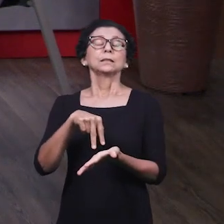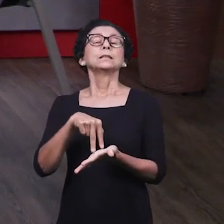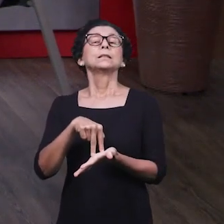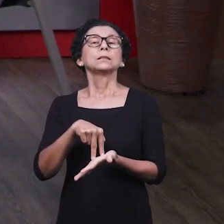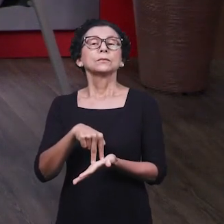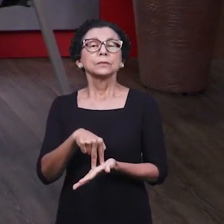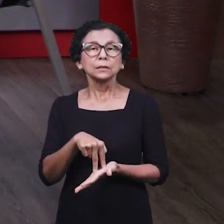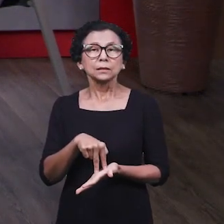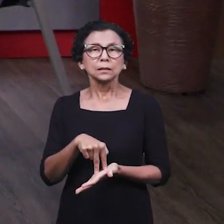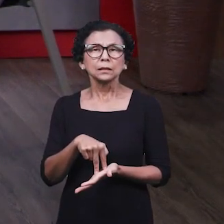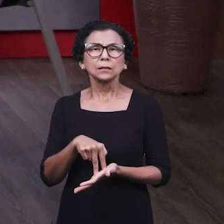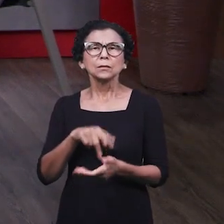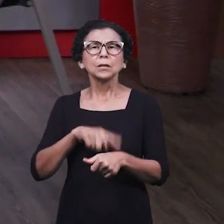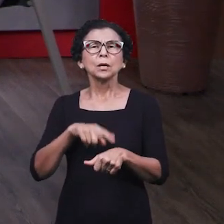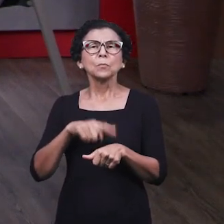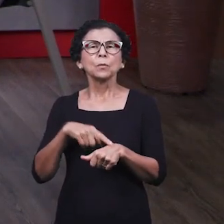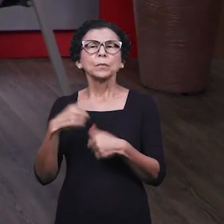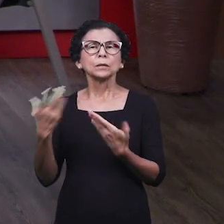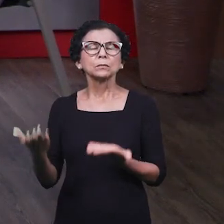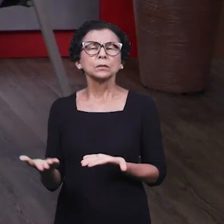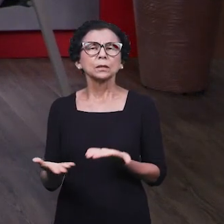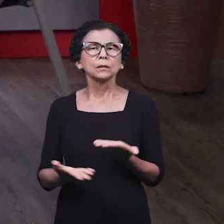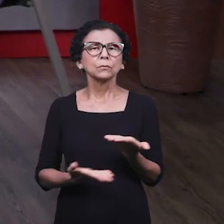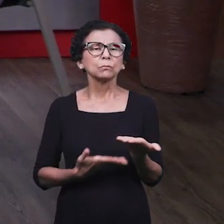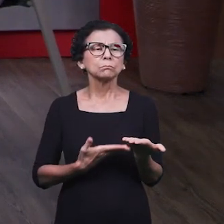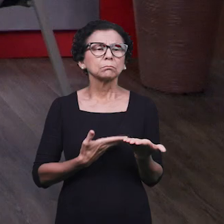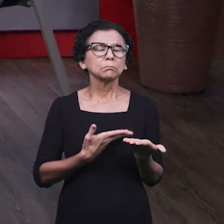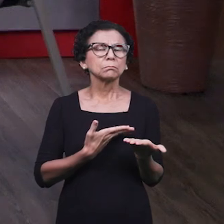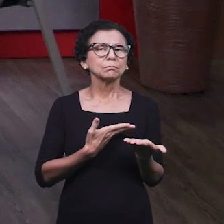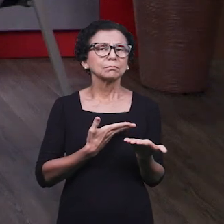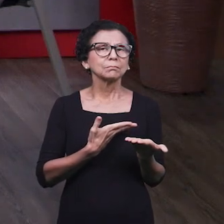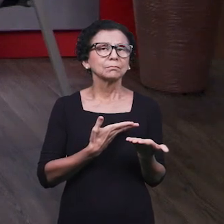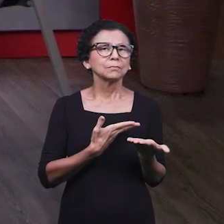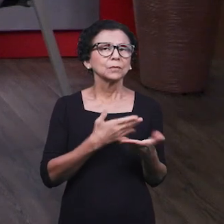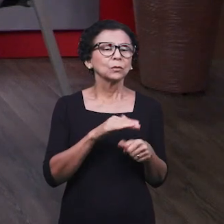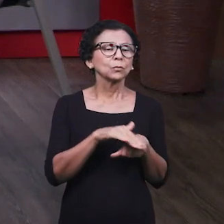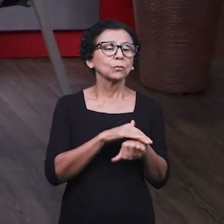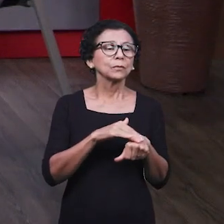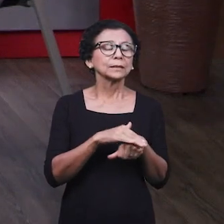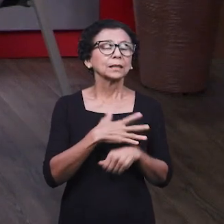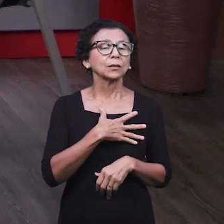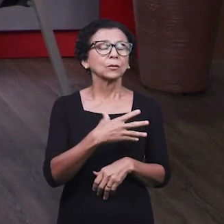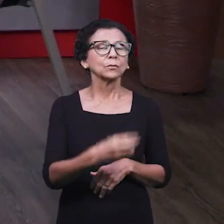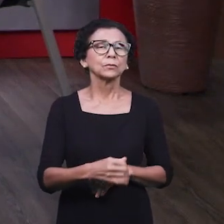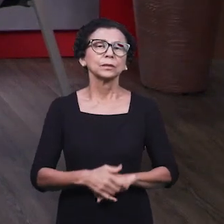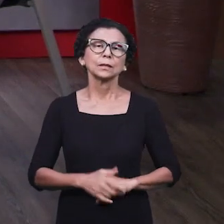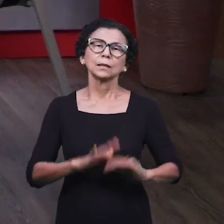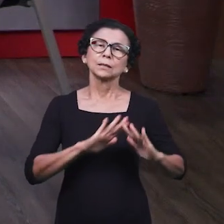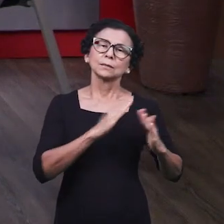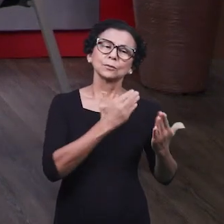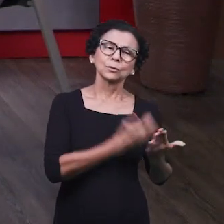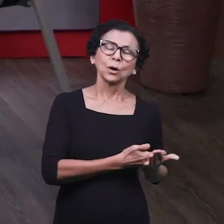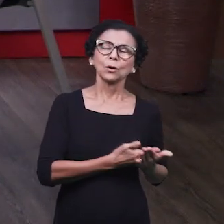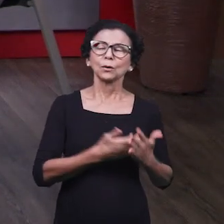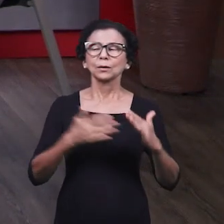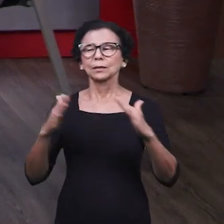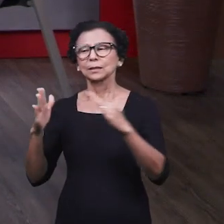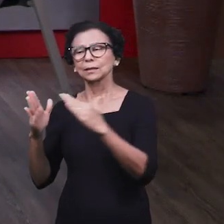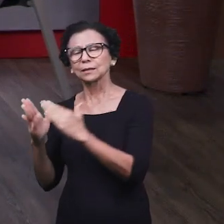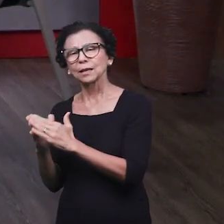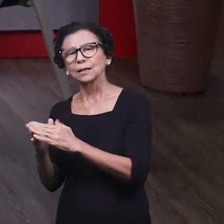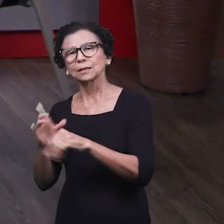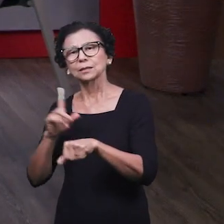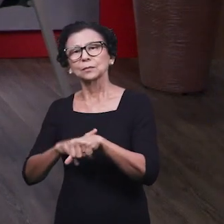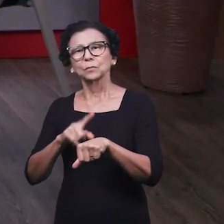devo dar atenção aos meus filhos? Em todos os momentos. Quando pega na escola, quando chega em casa, na hora do almoço,